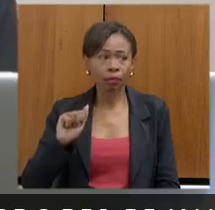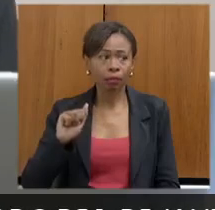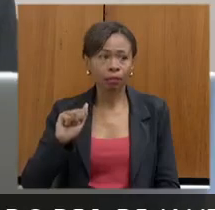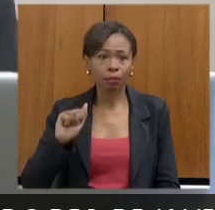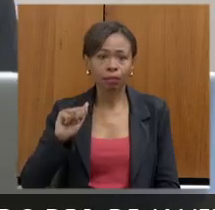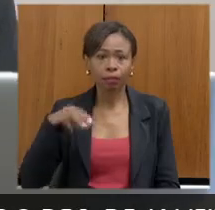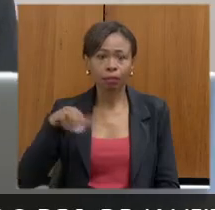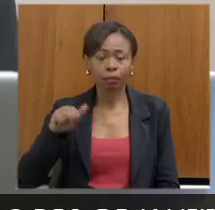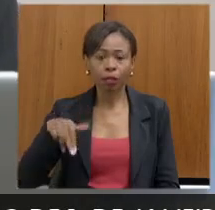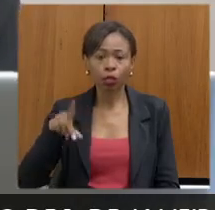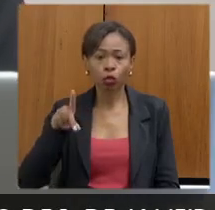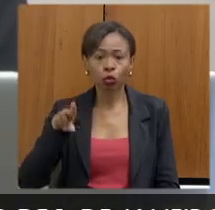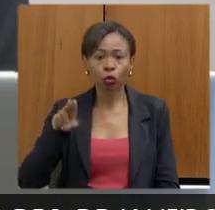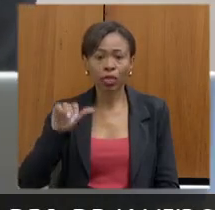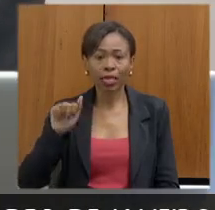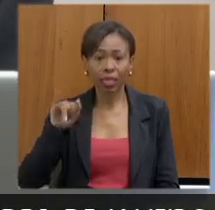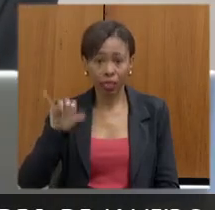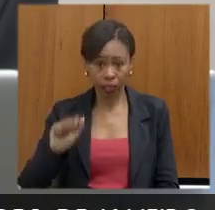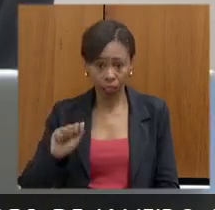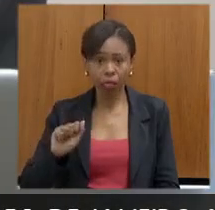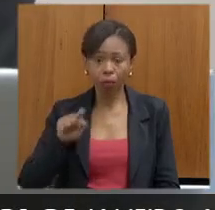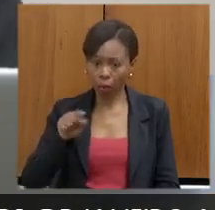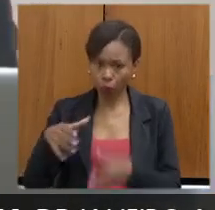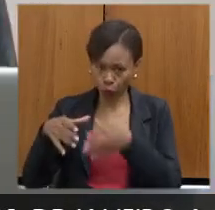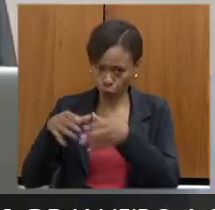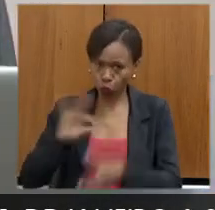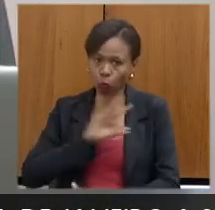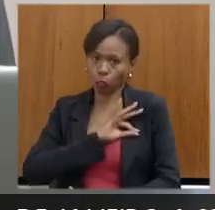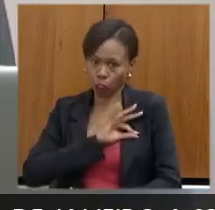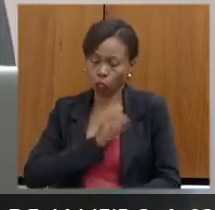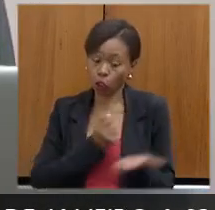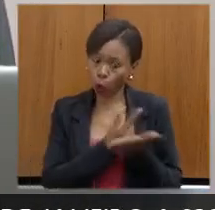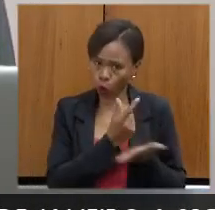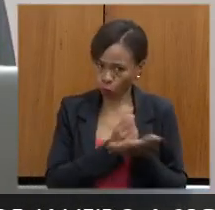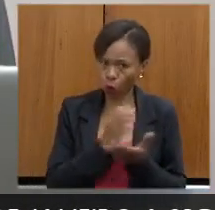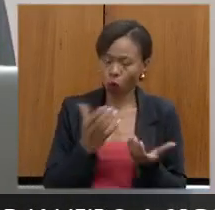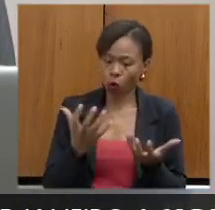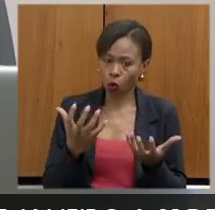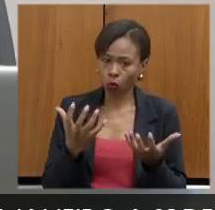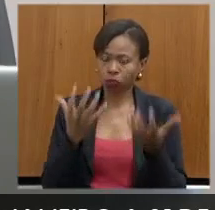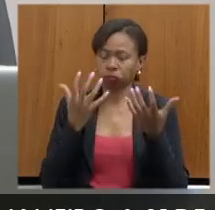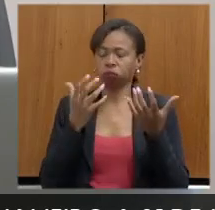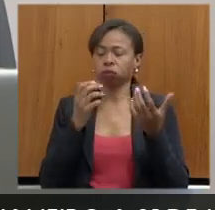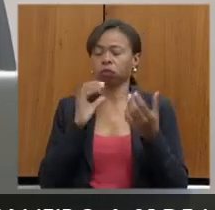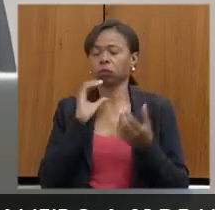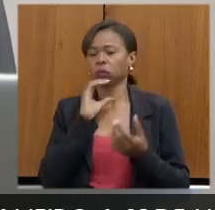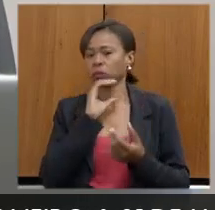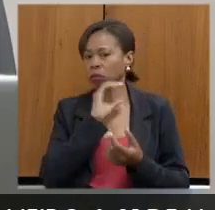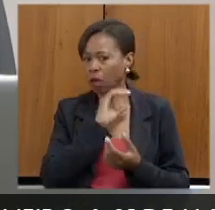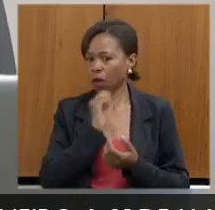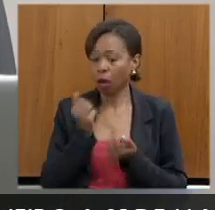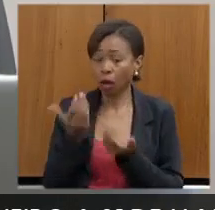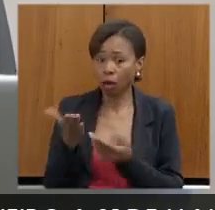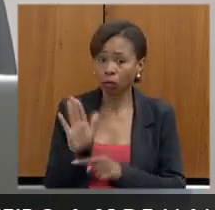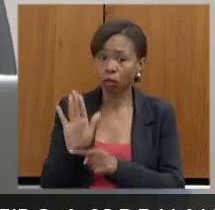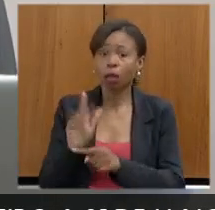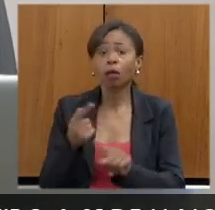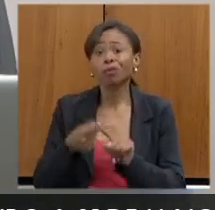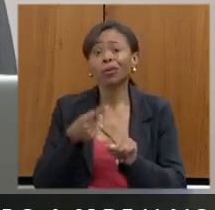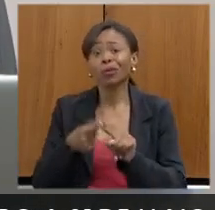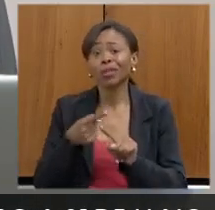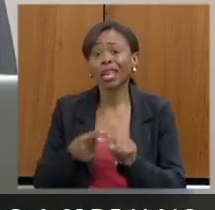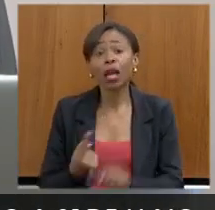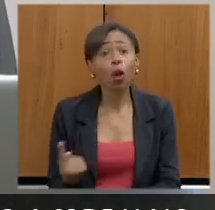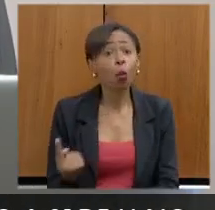né como eu talvez aqui seja os e talvez os dois você acha que nos acompanham que sabemos que o